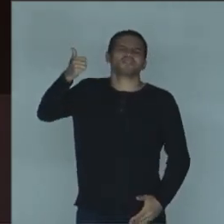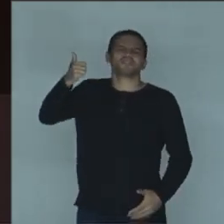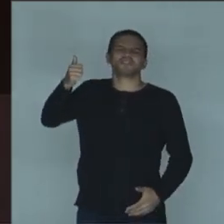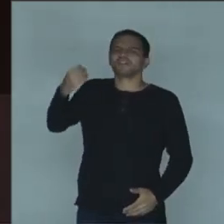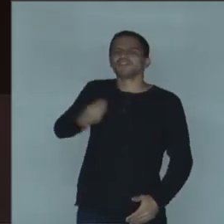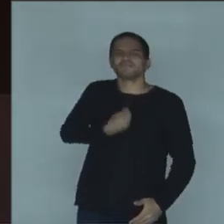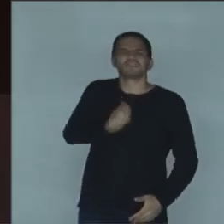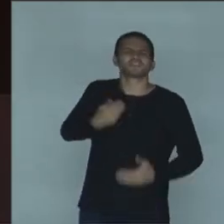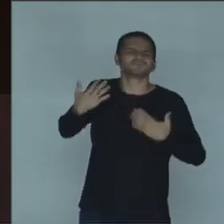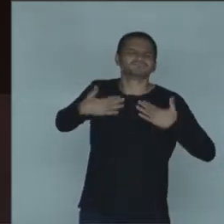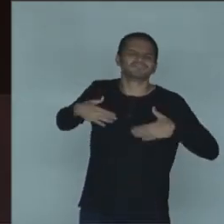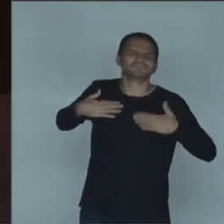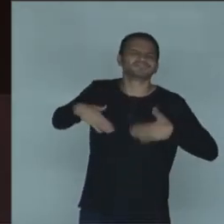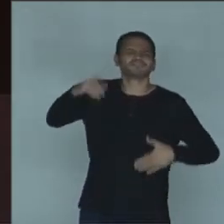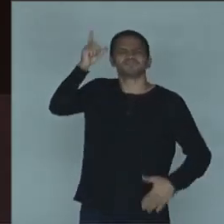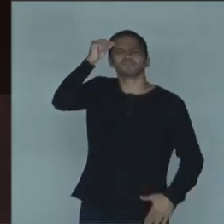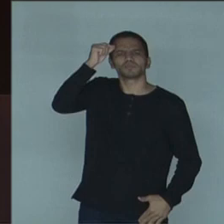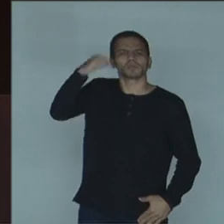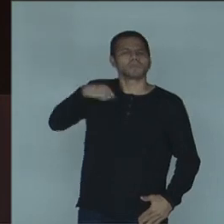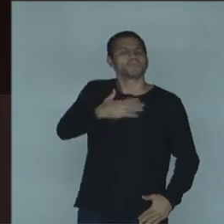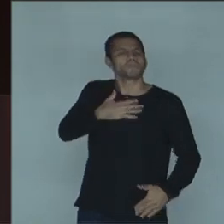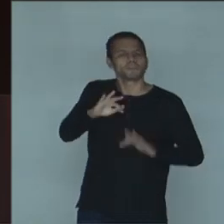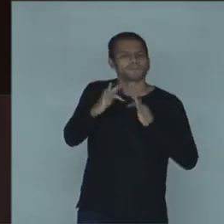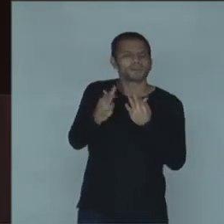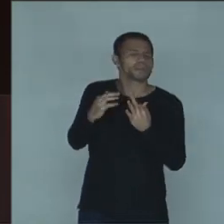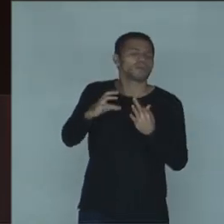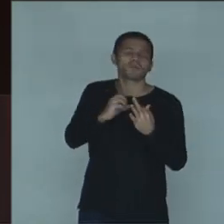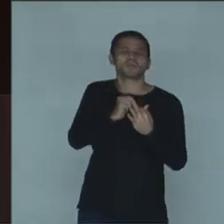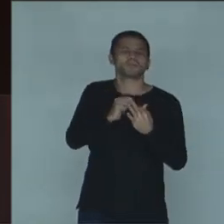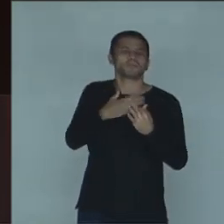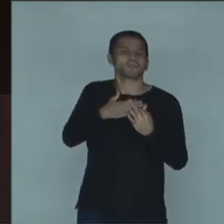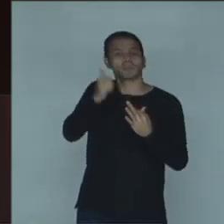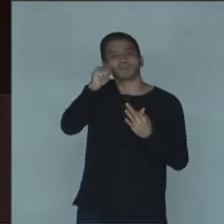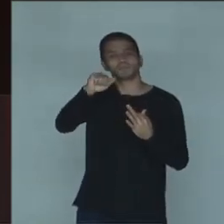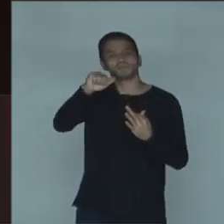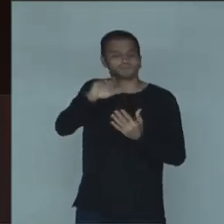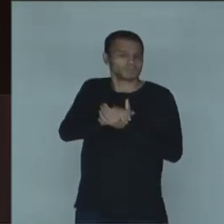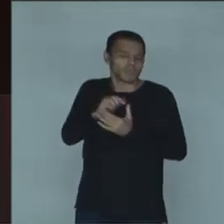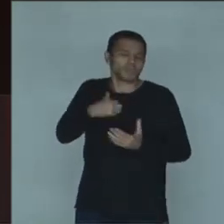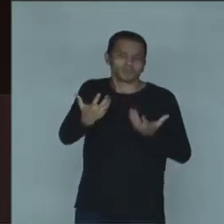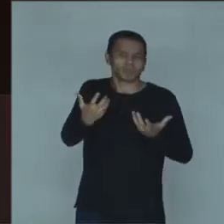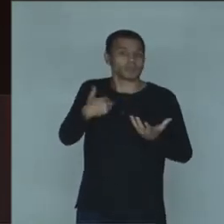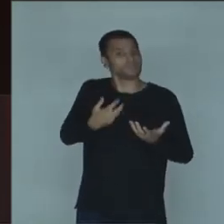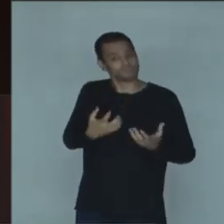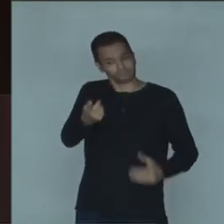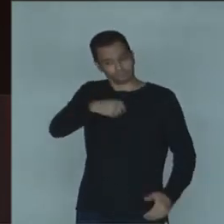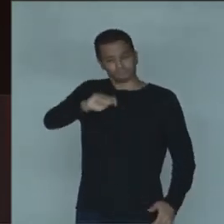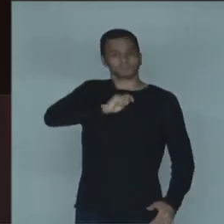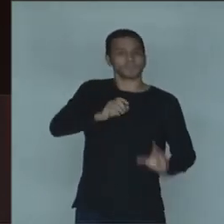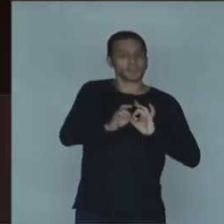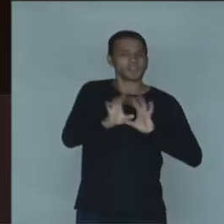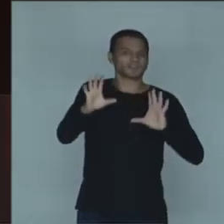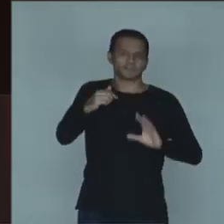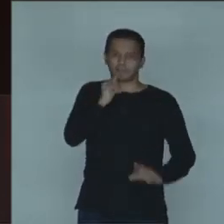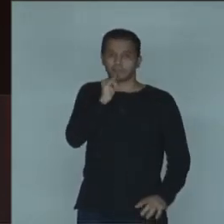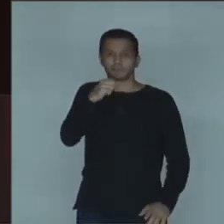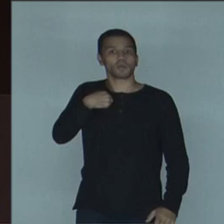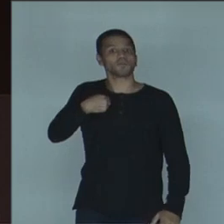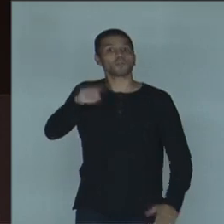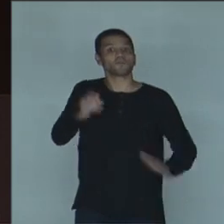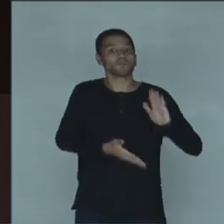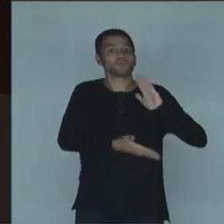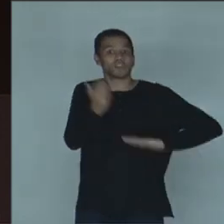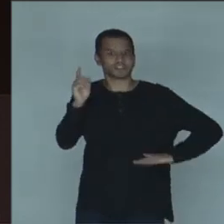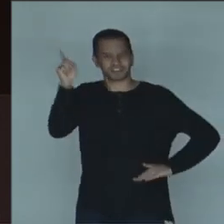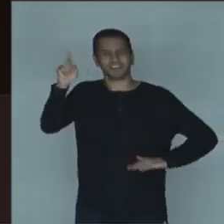Deus minha família minha mulher Isso é ser livre e eu pego um avião daqui lá para o Japão se